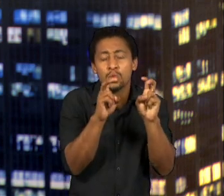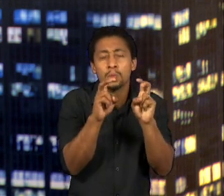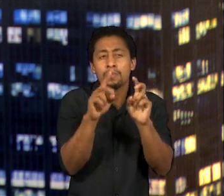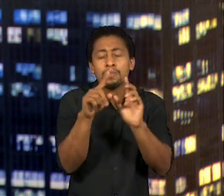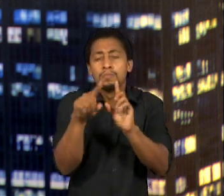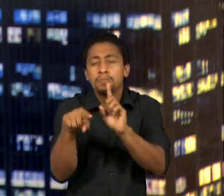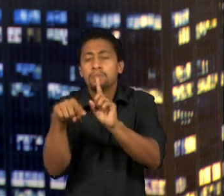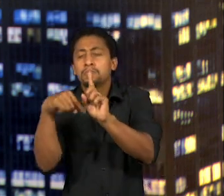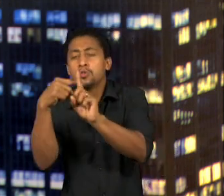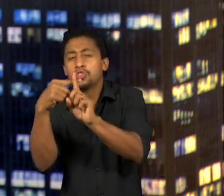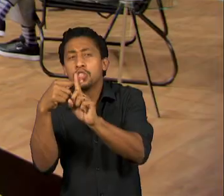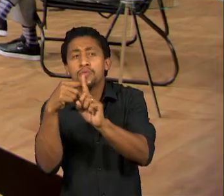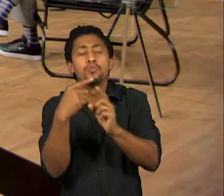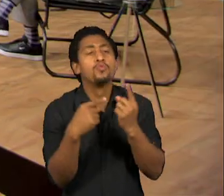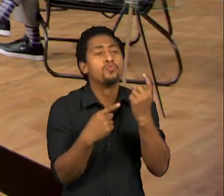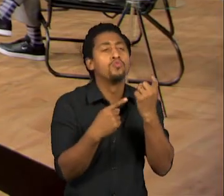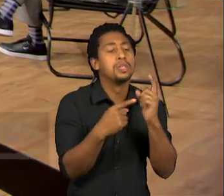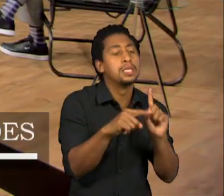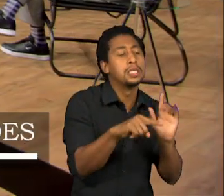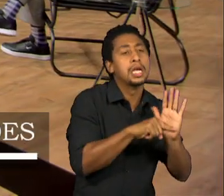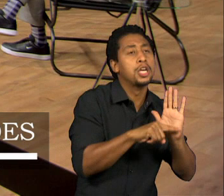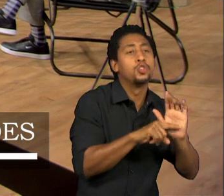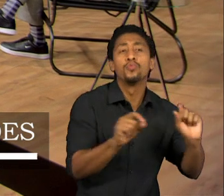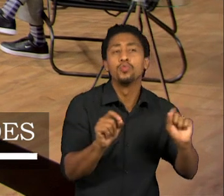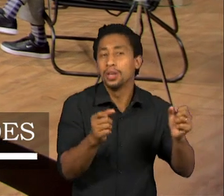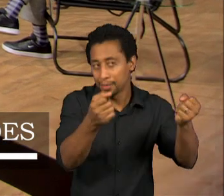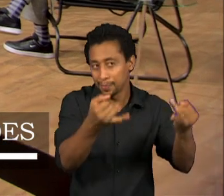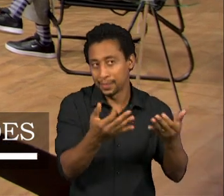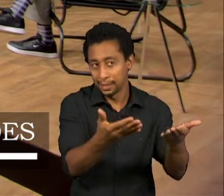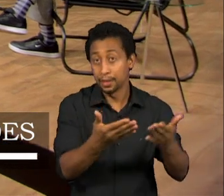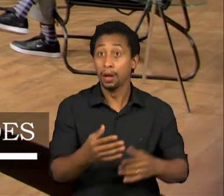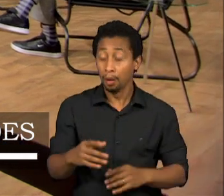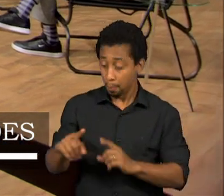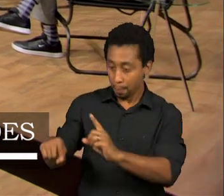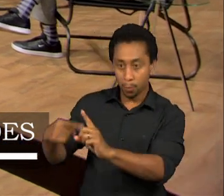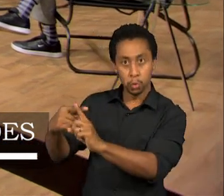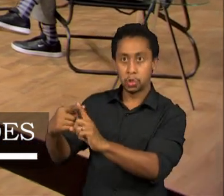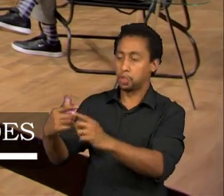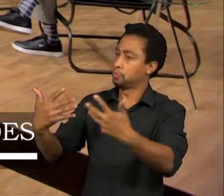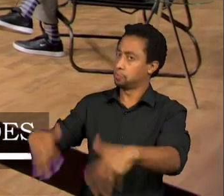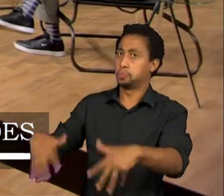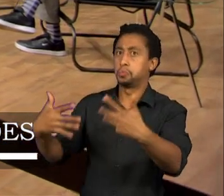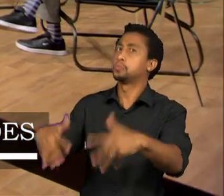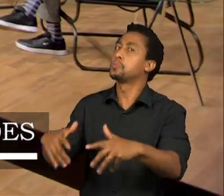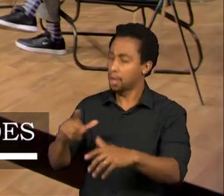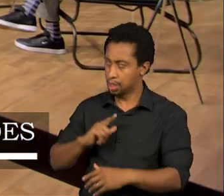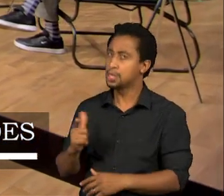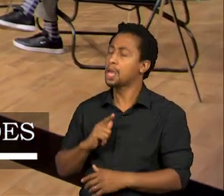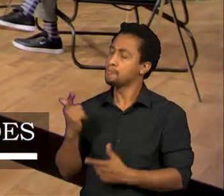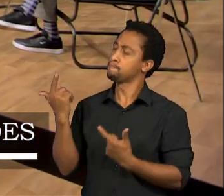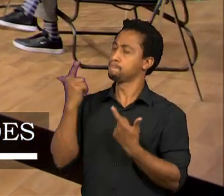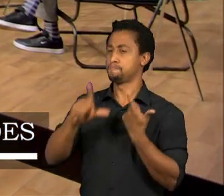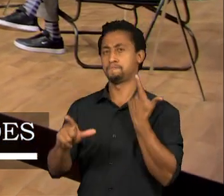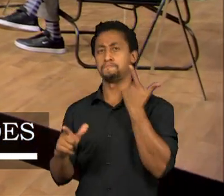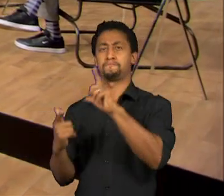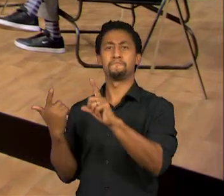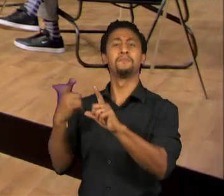mudanças, com esse mediatismo. Nós ganhamos muito. Acho que o jornalismo ganha muito com essas novas